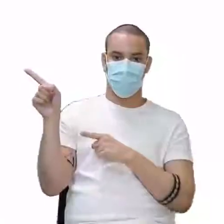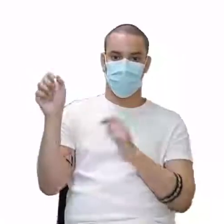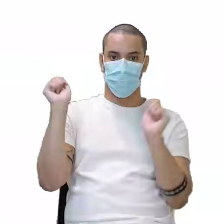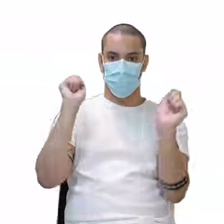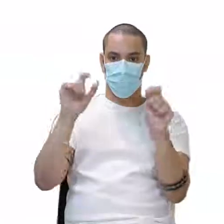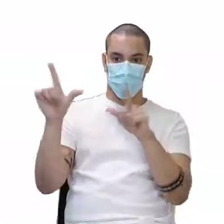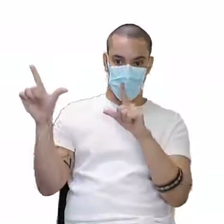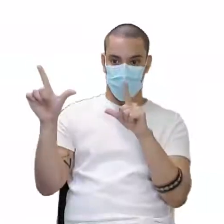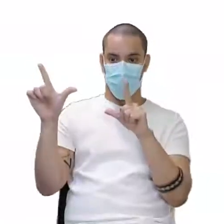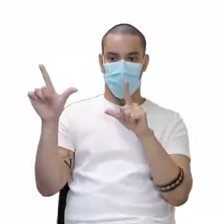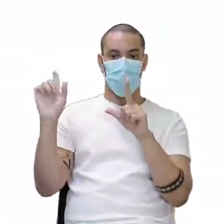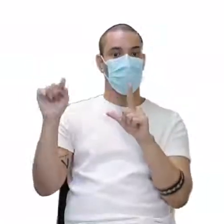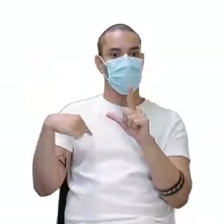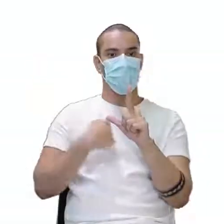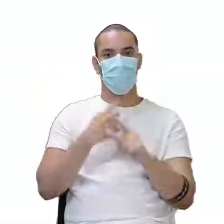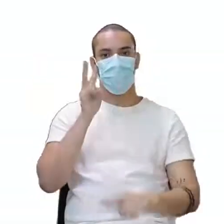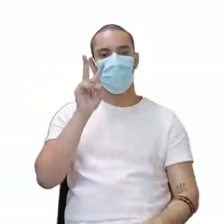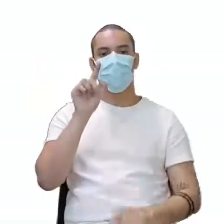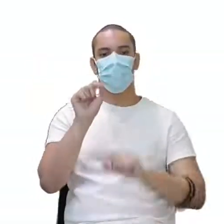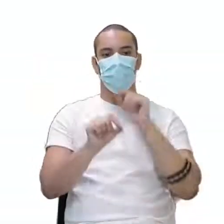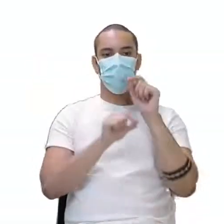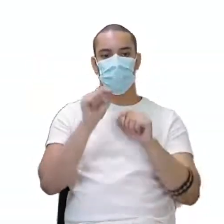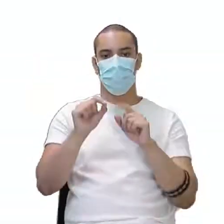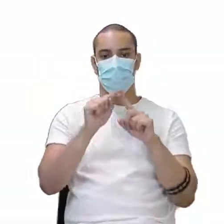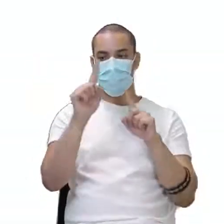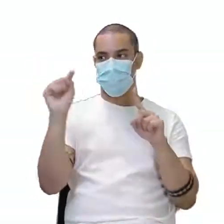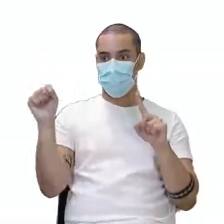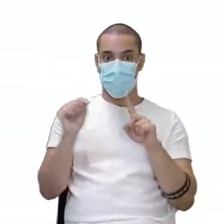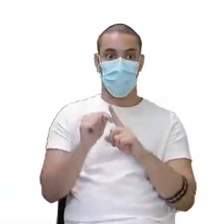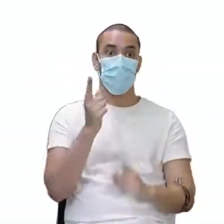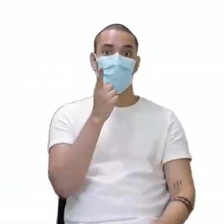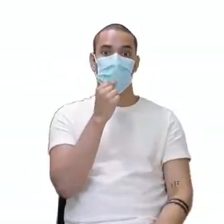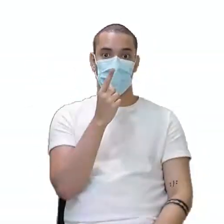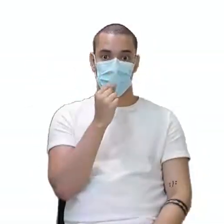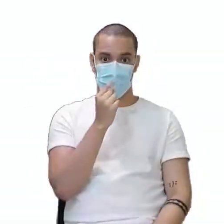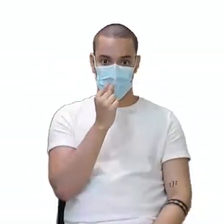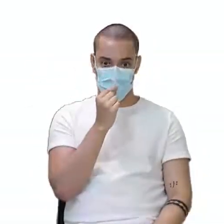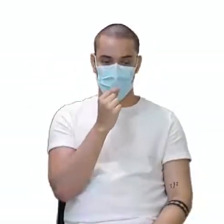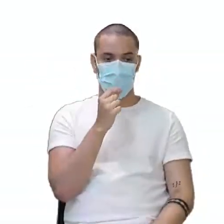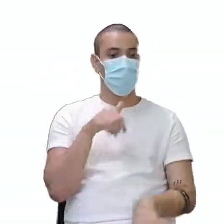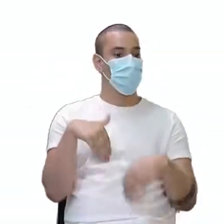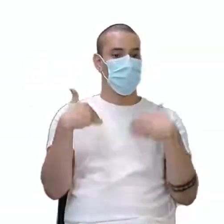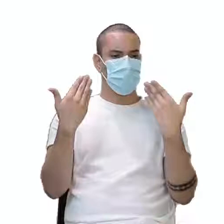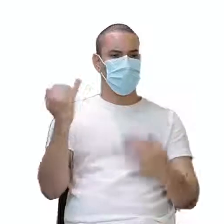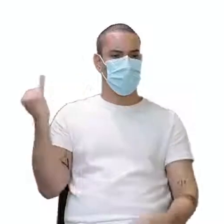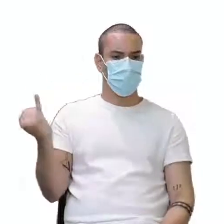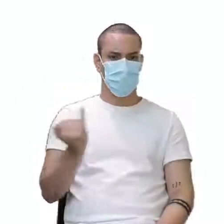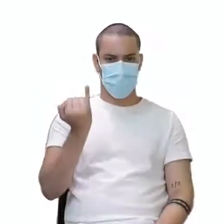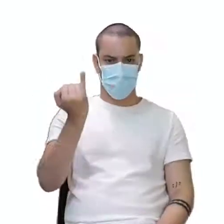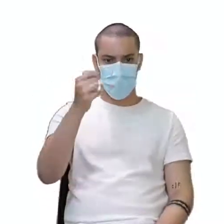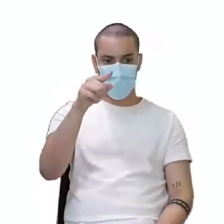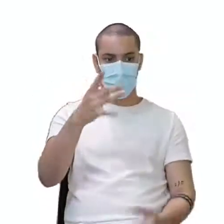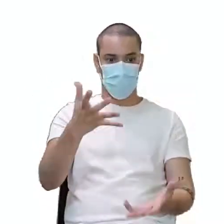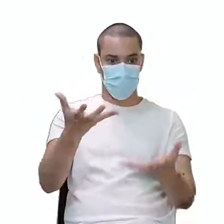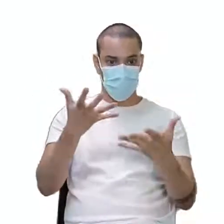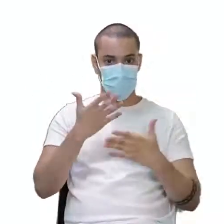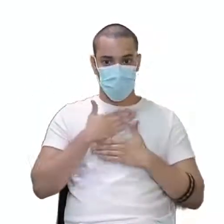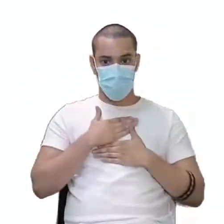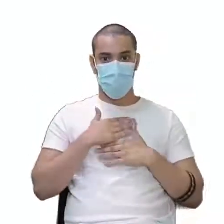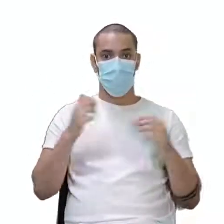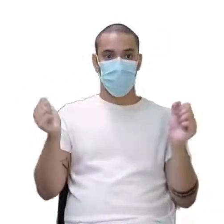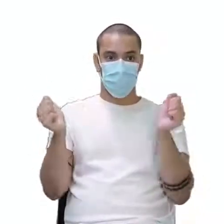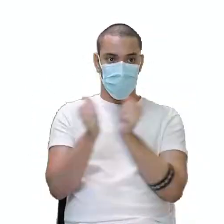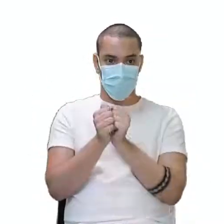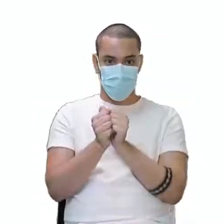para nós estarmos vendo. Nós vamos falar sobre o ciclo da água. Quão importante, se você quiser, produtor, me